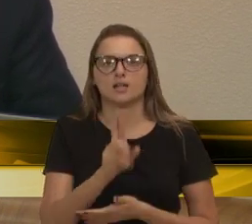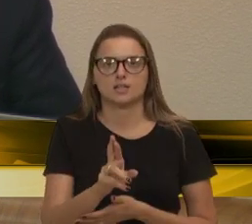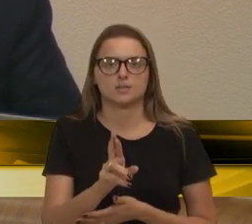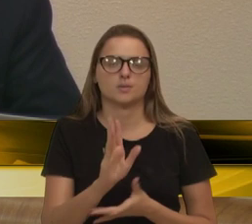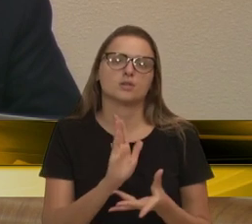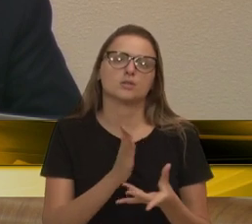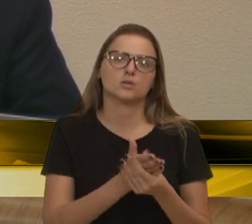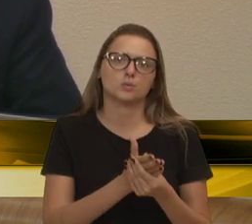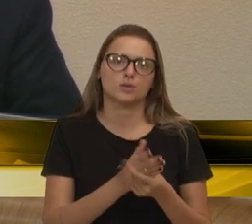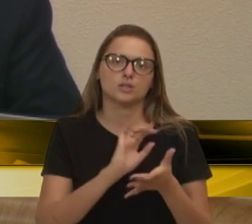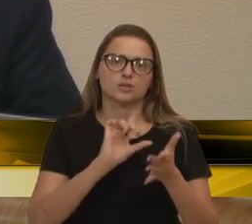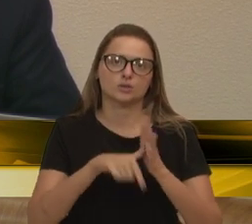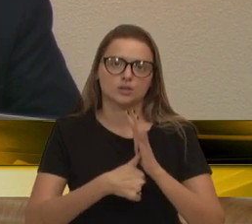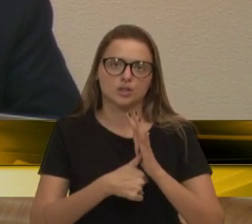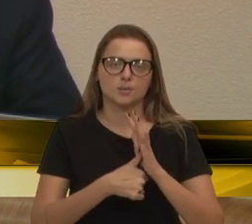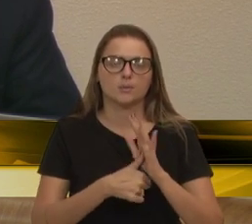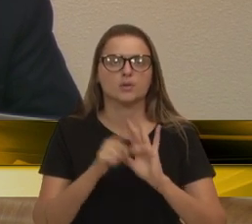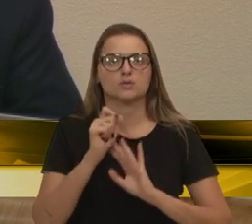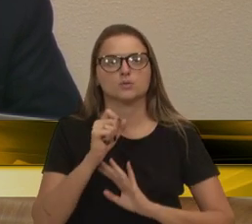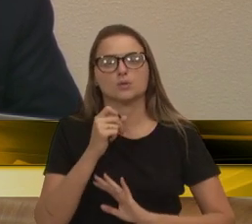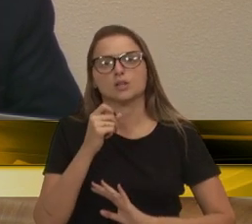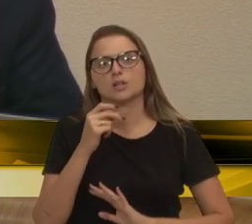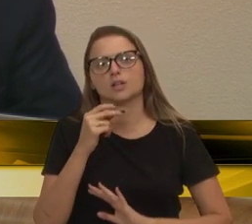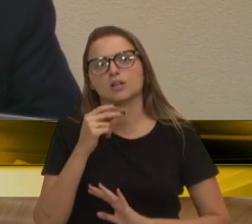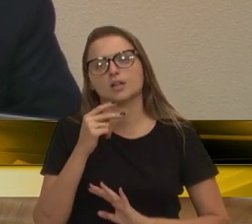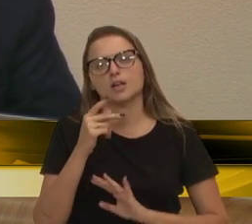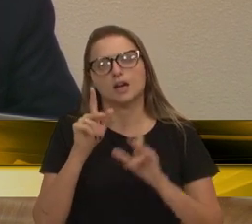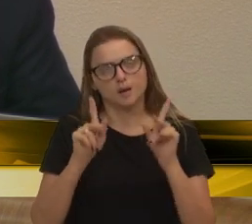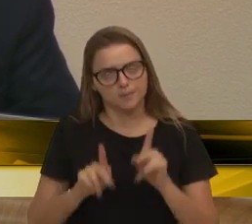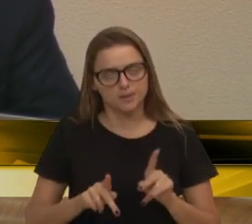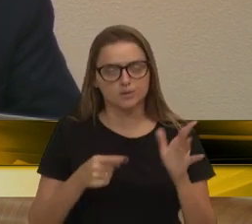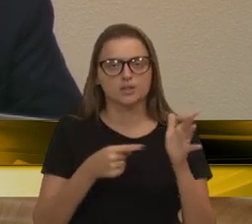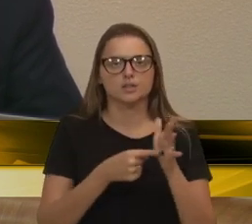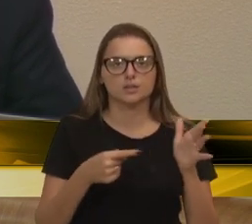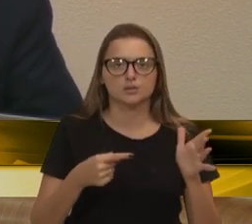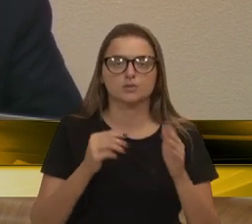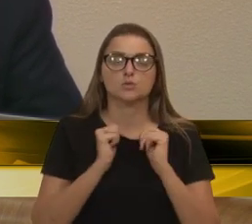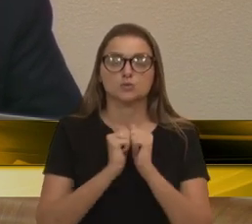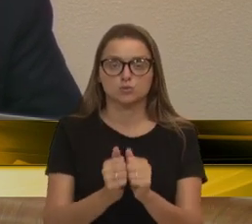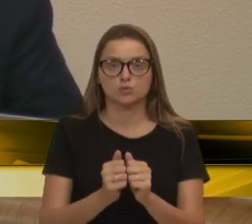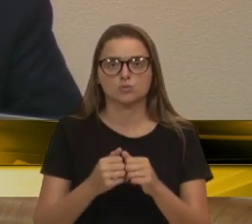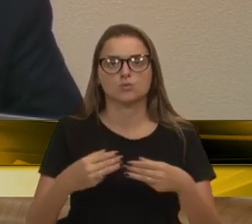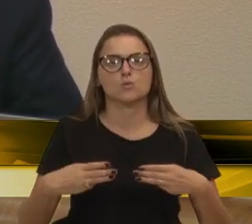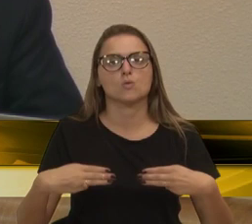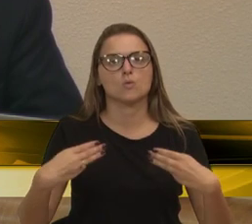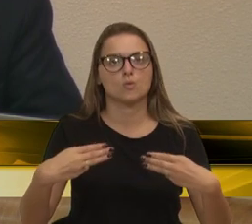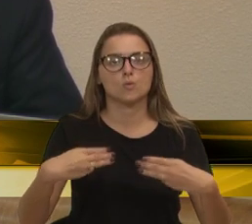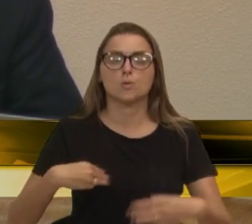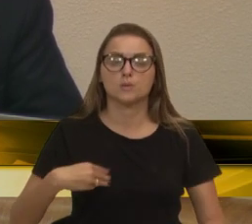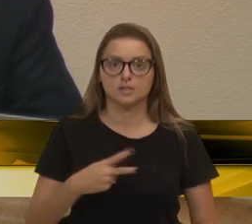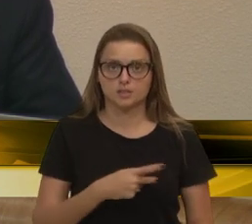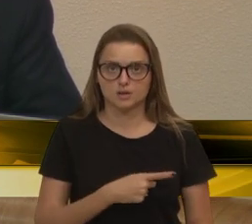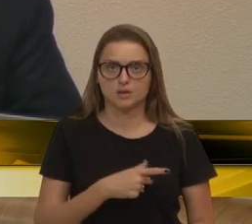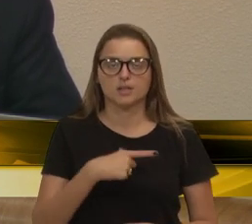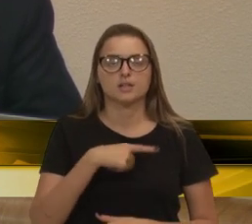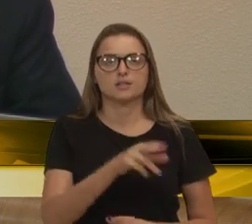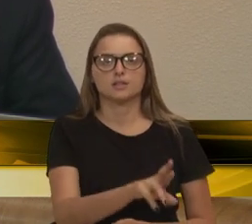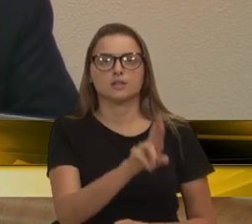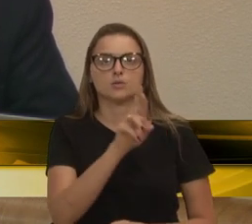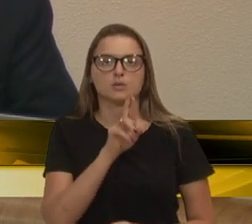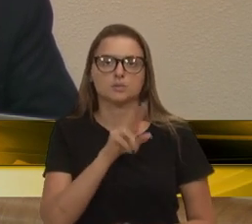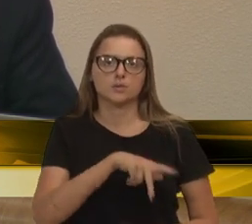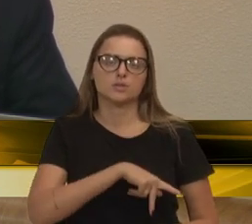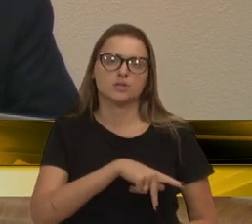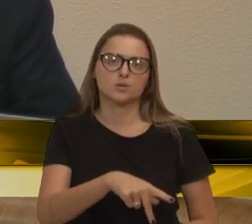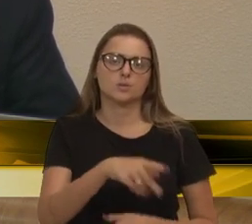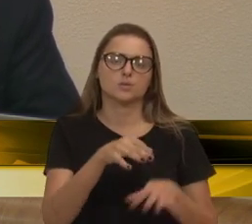presentes manifestação da autoridade coautora e parecer ao Ministério Público. Requisite-se informações ao senhor presidente